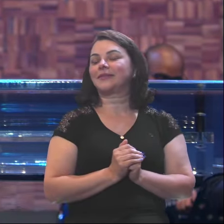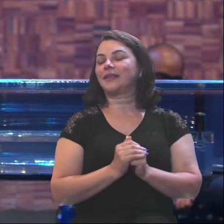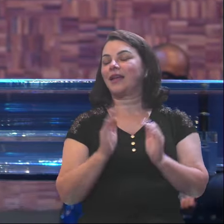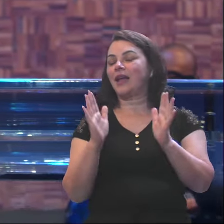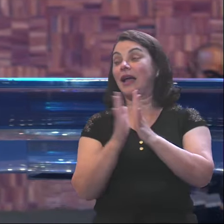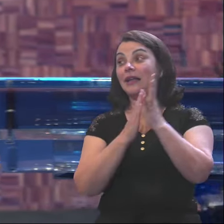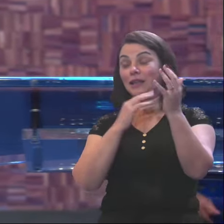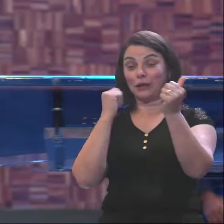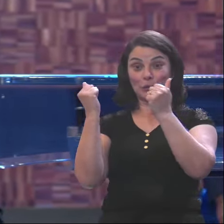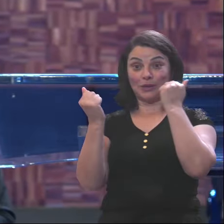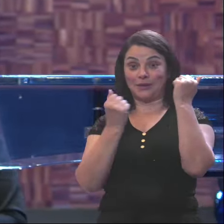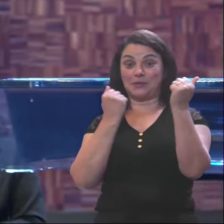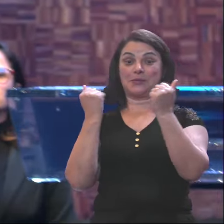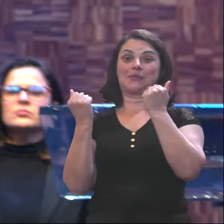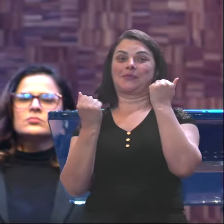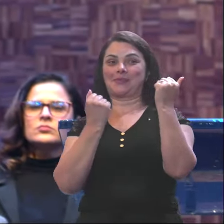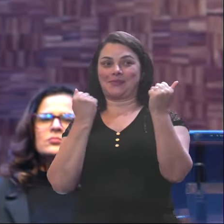Aleluia.